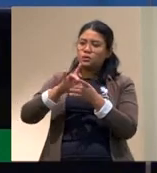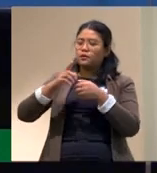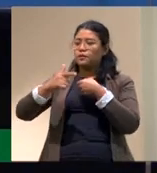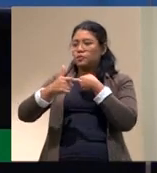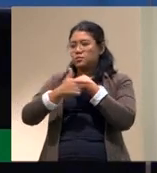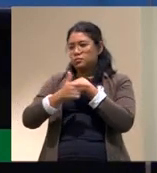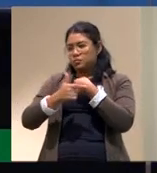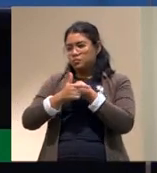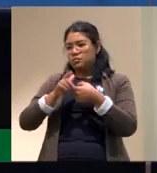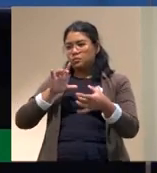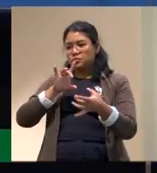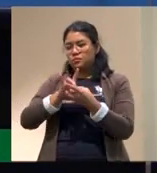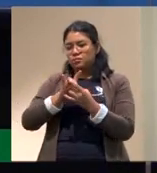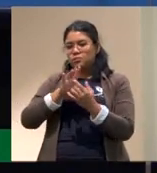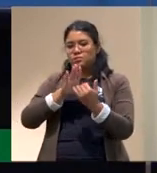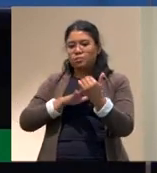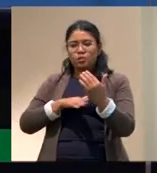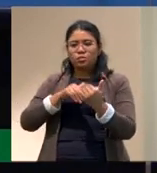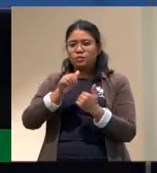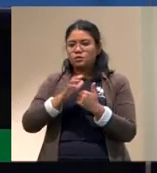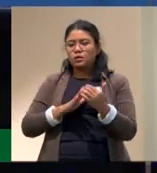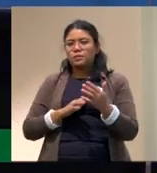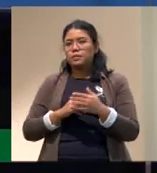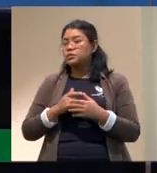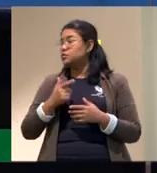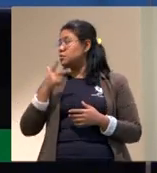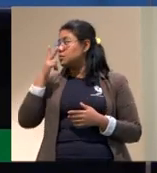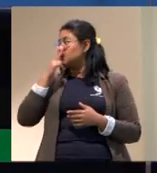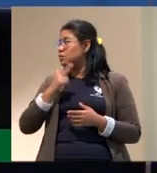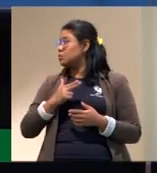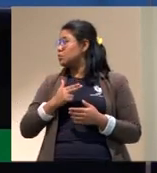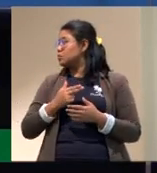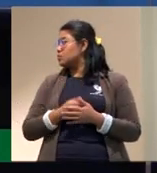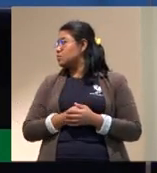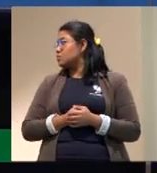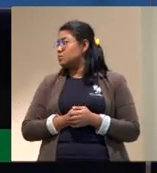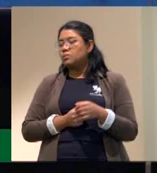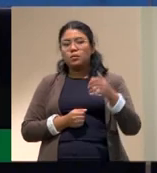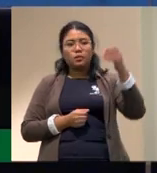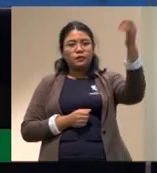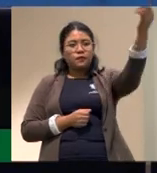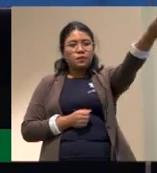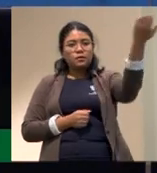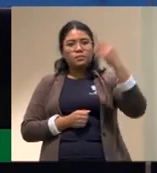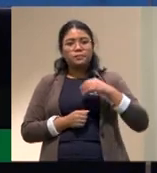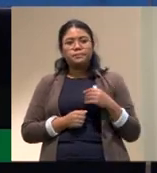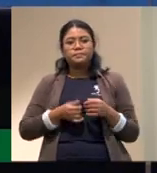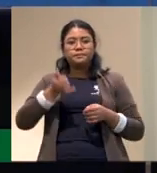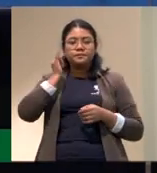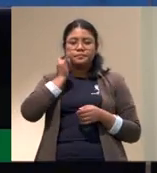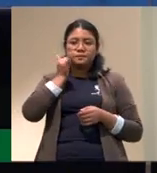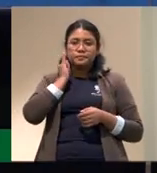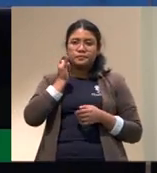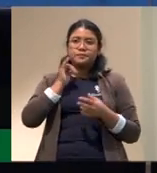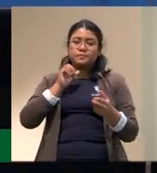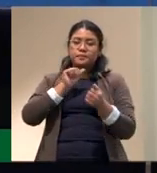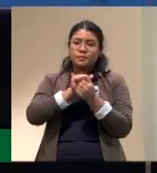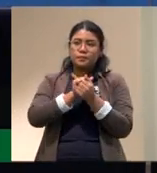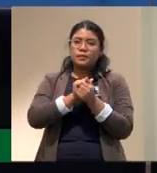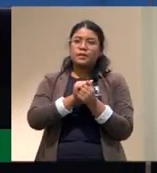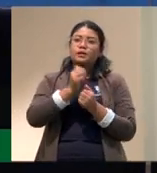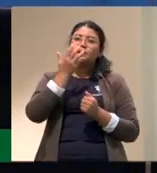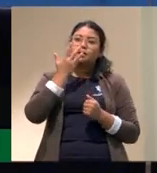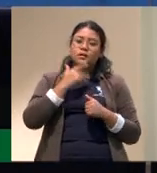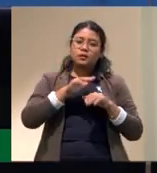na formação dessa intersubjetividade e na constituição das narrativas, né, sobretudo pelas crianças